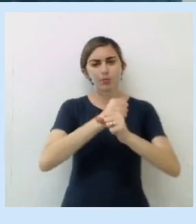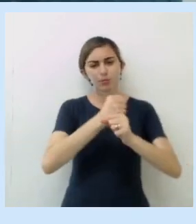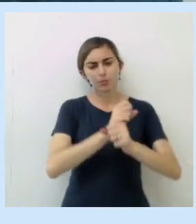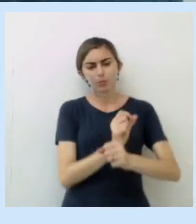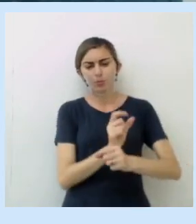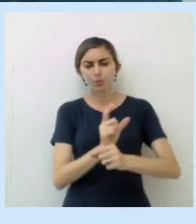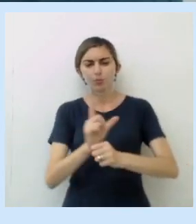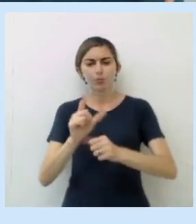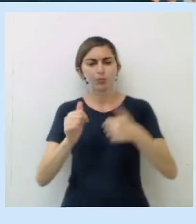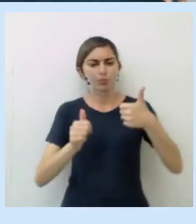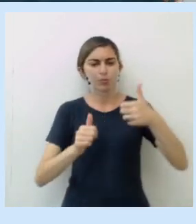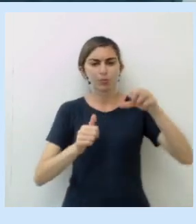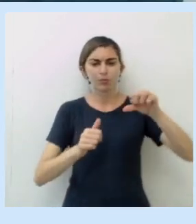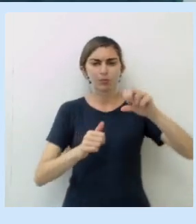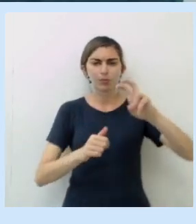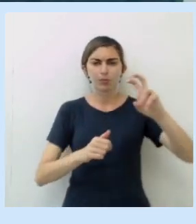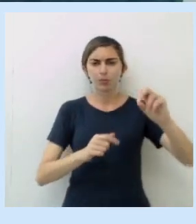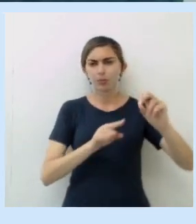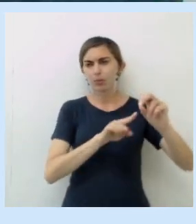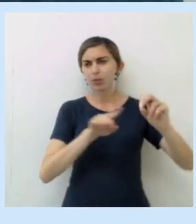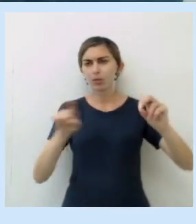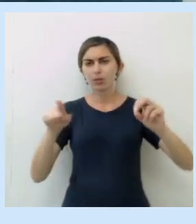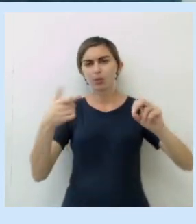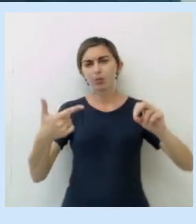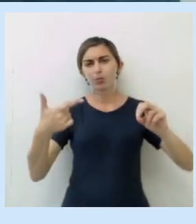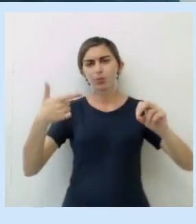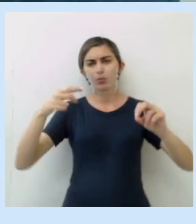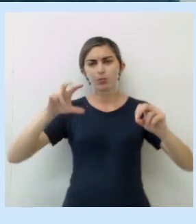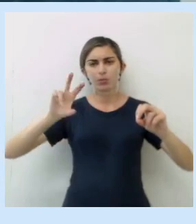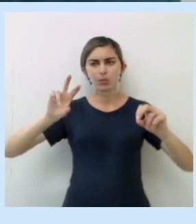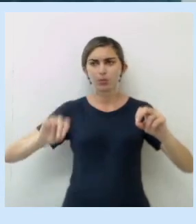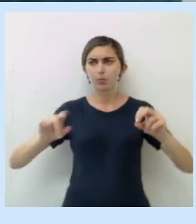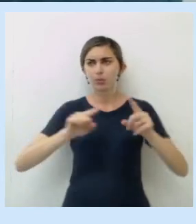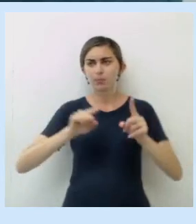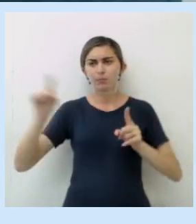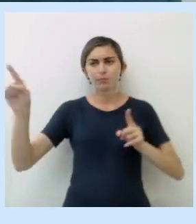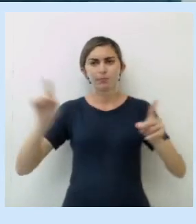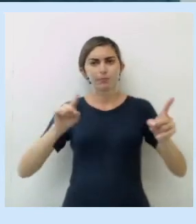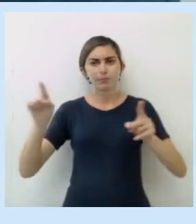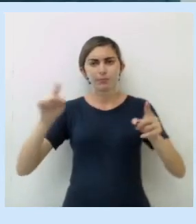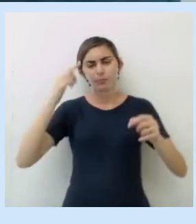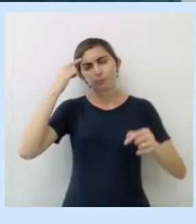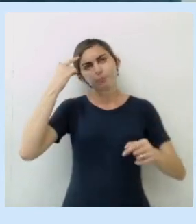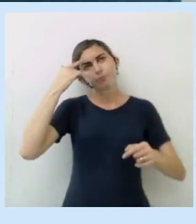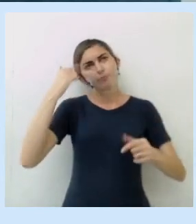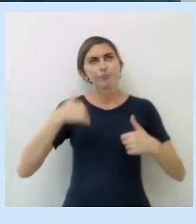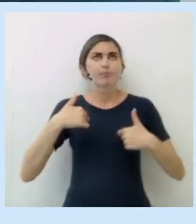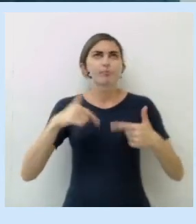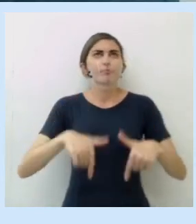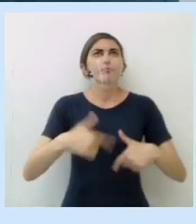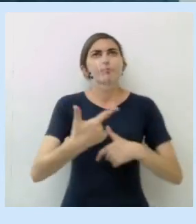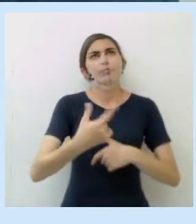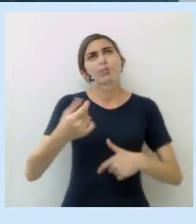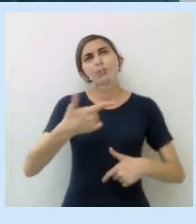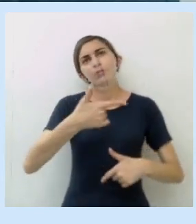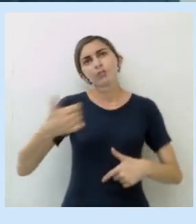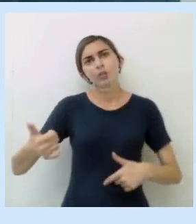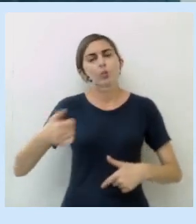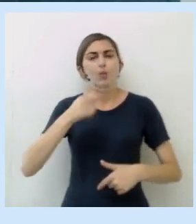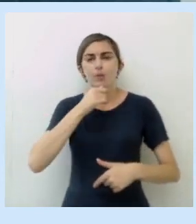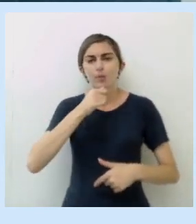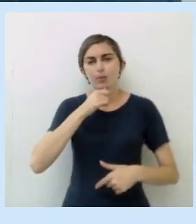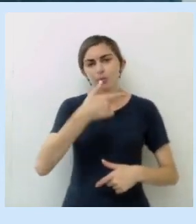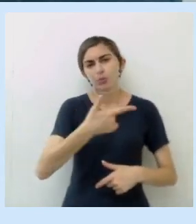de 1950 até 2050. Aí você pode pensar, né, Guilherme, mas a gente está em 2021, a gente não está em